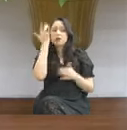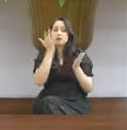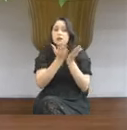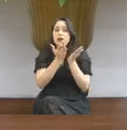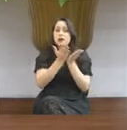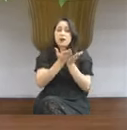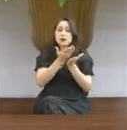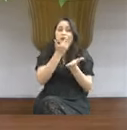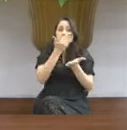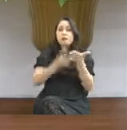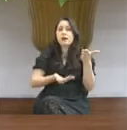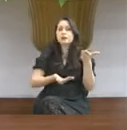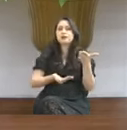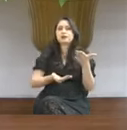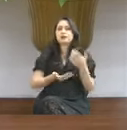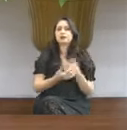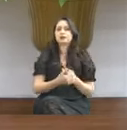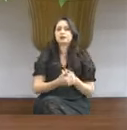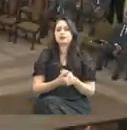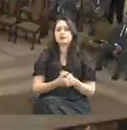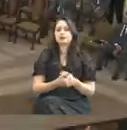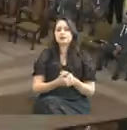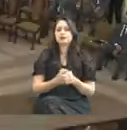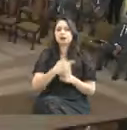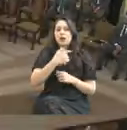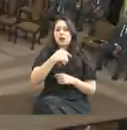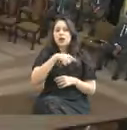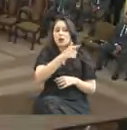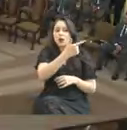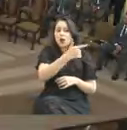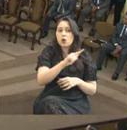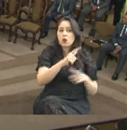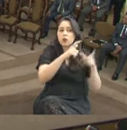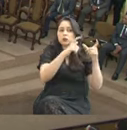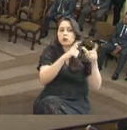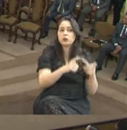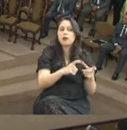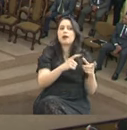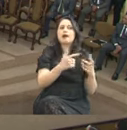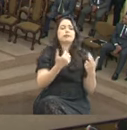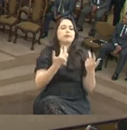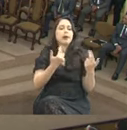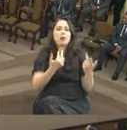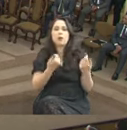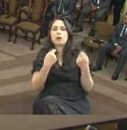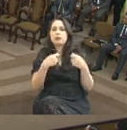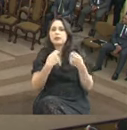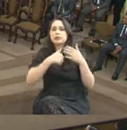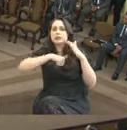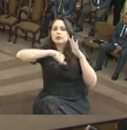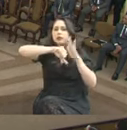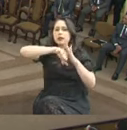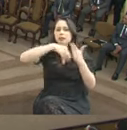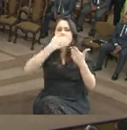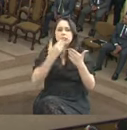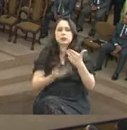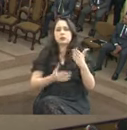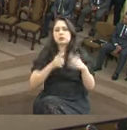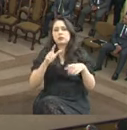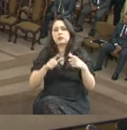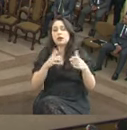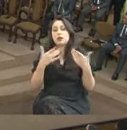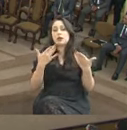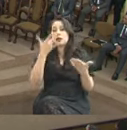tirar, e eles foram perdendo. Então eles iam para um outro sindicato, e o sindicato era mesmo. E o pai perdeu, aí alguém dizia: